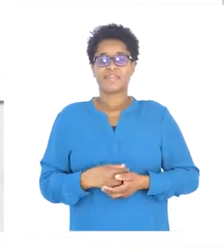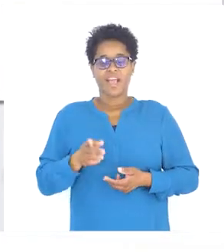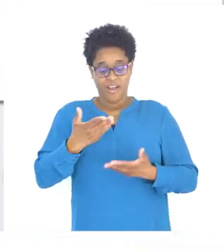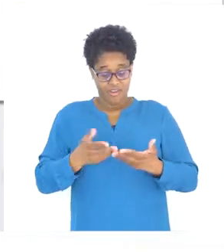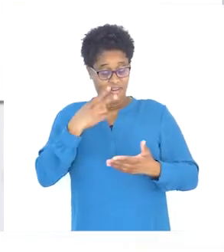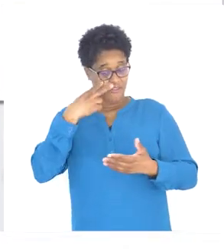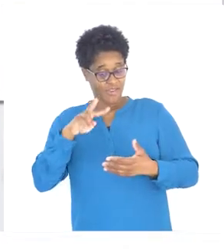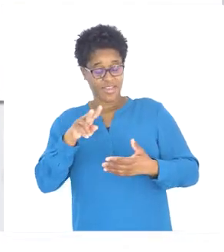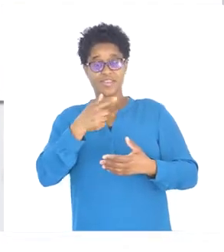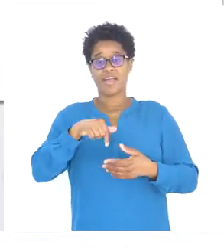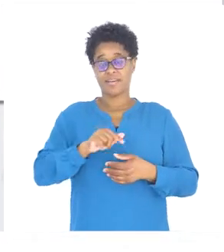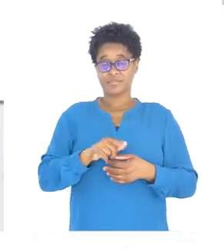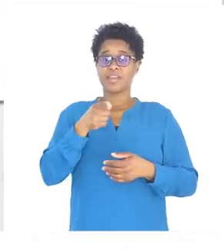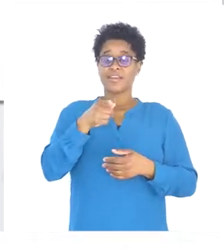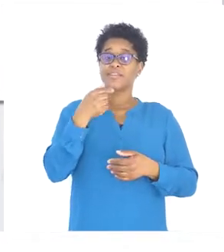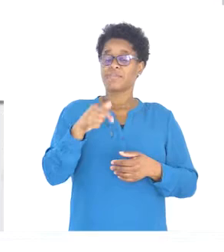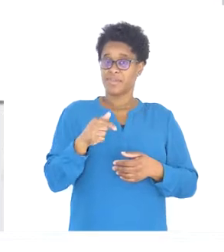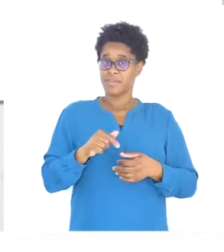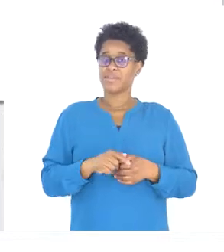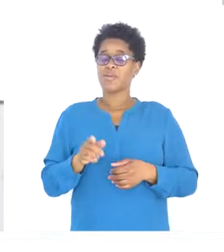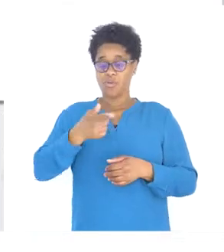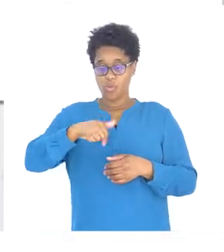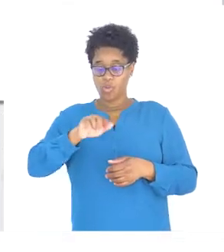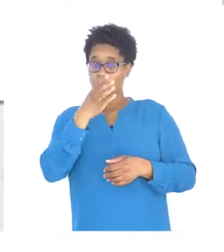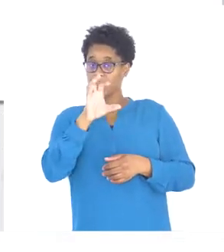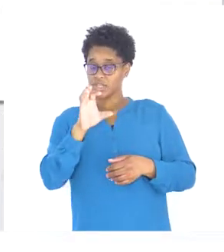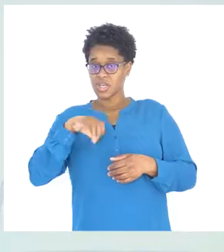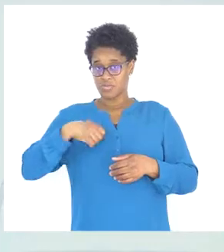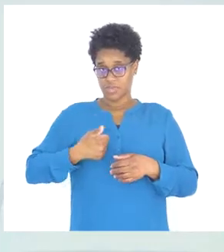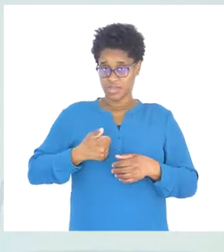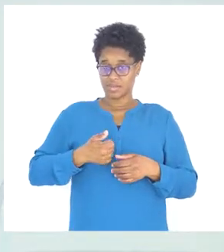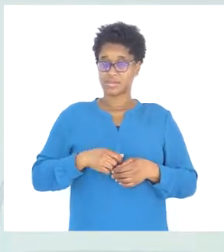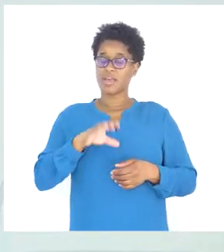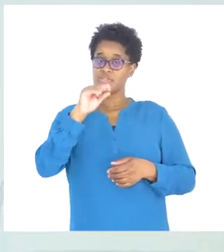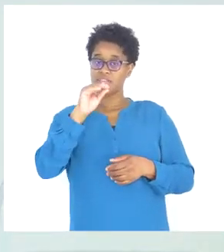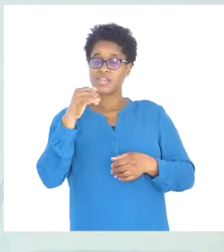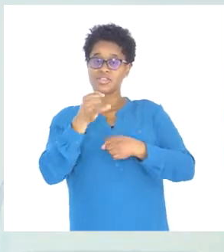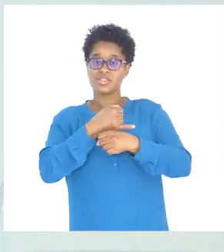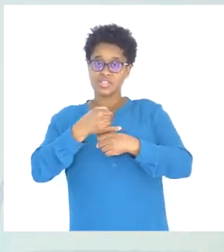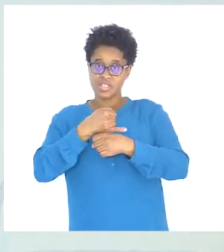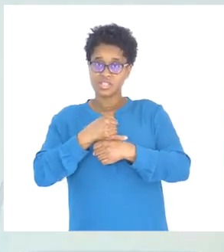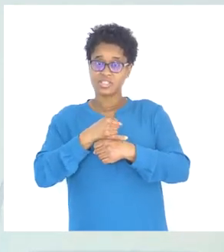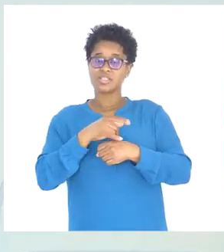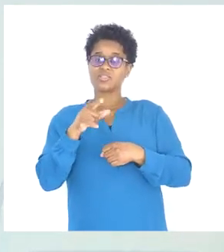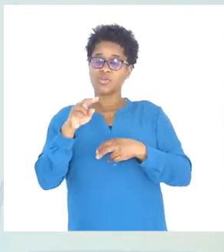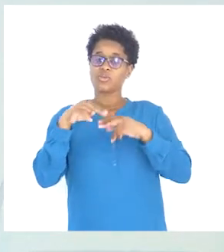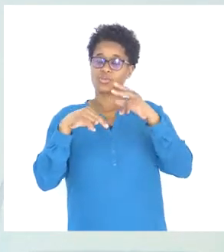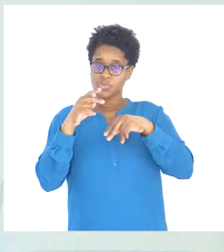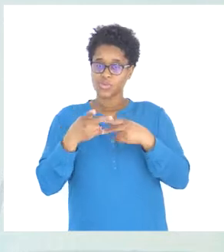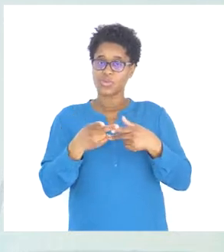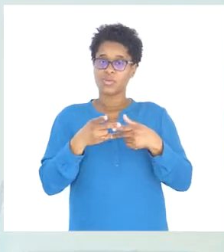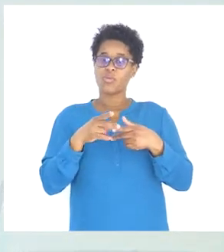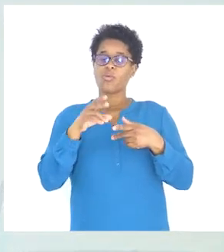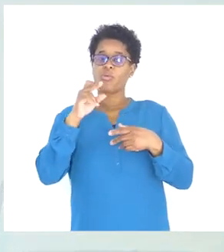Vejamos, aqui temos o nosso país Cabo Verde, as 10 ilhas que compõem